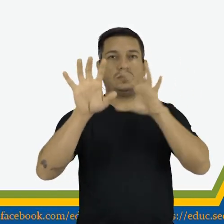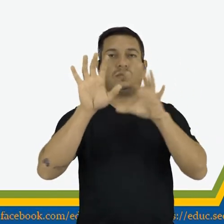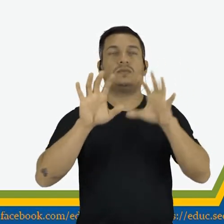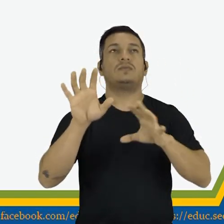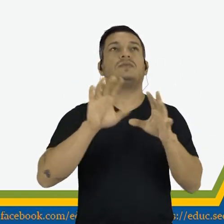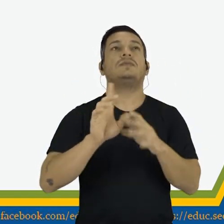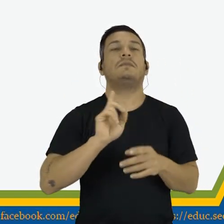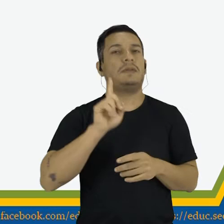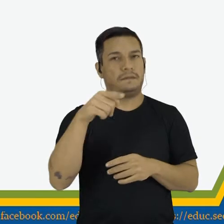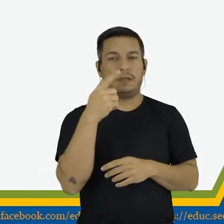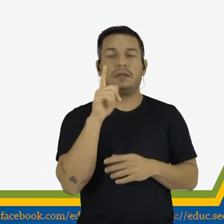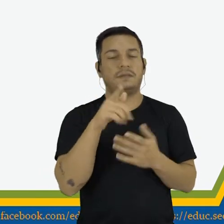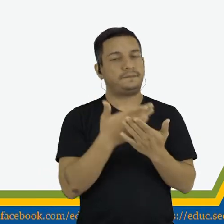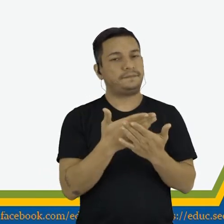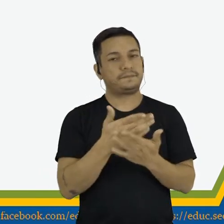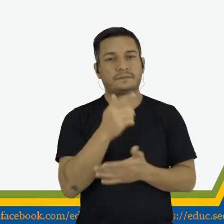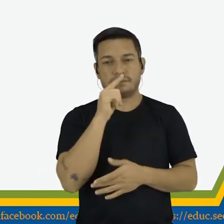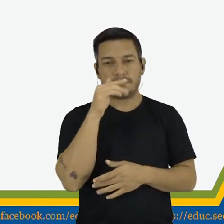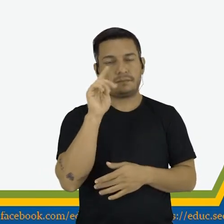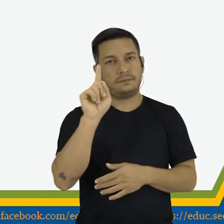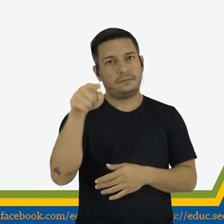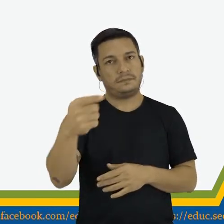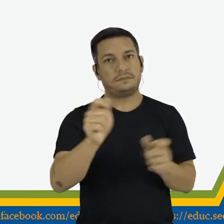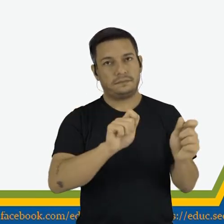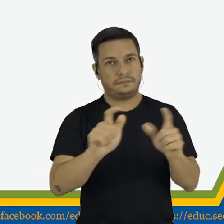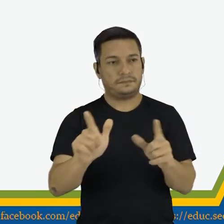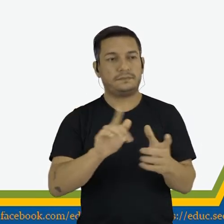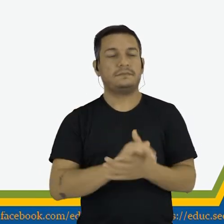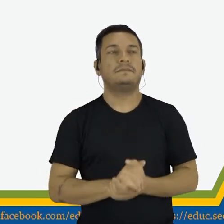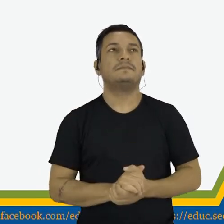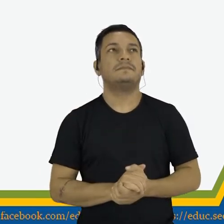veremos isso mais adiante na nossa tela, tá bom?